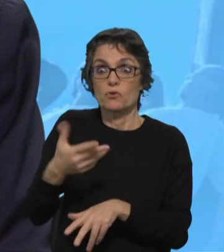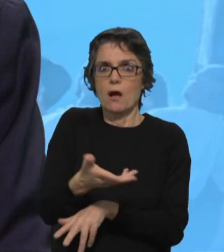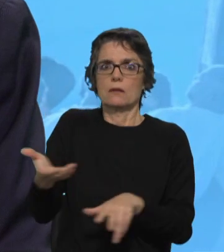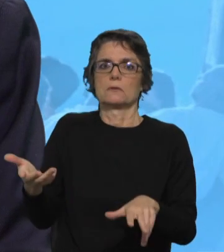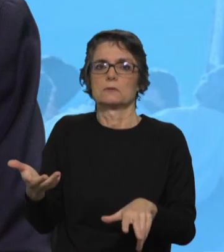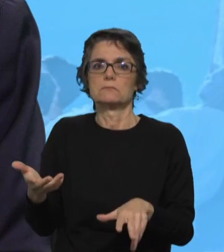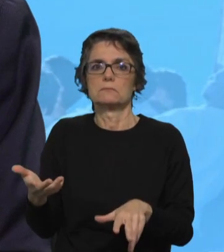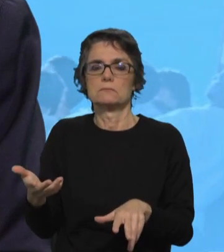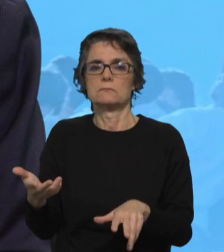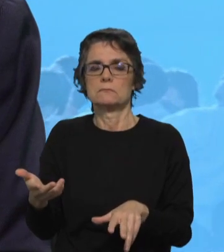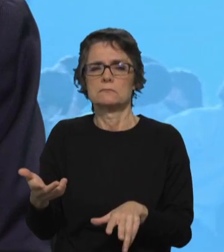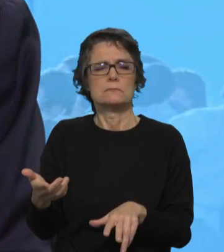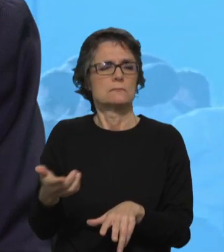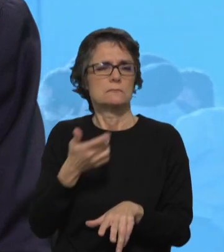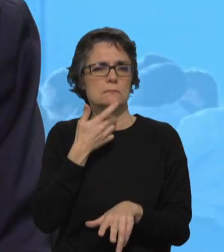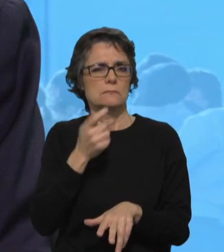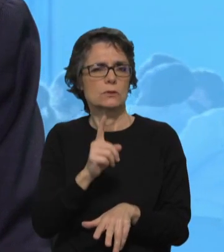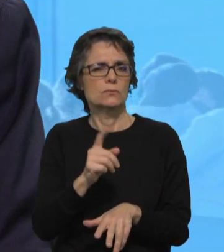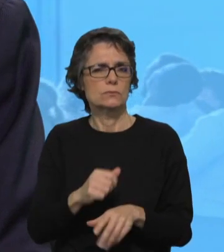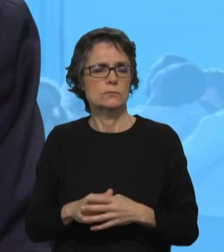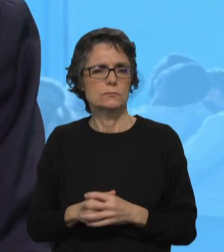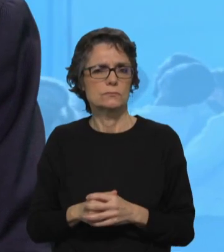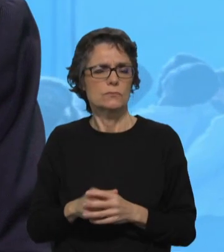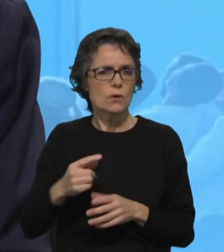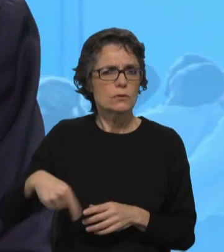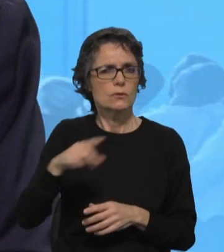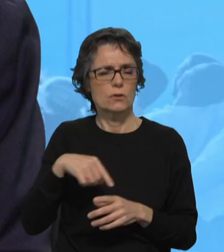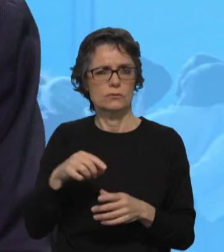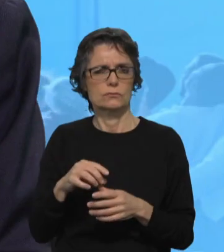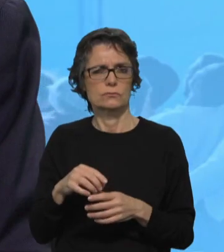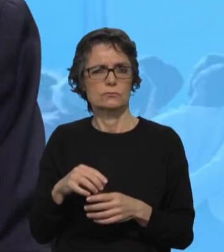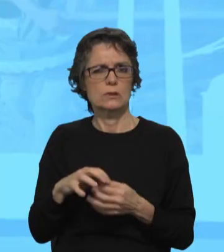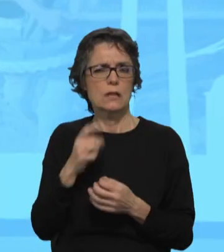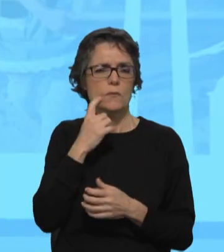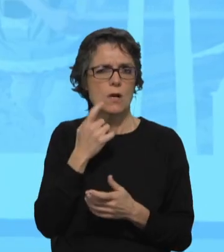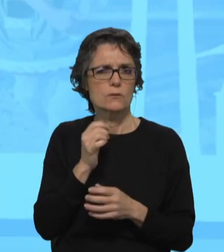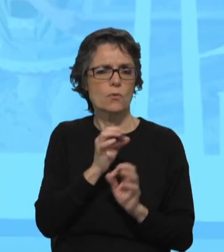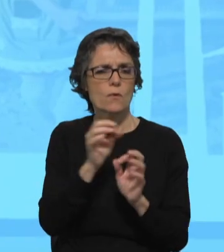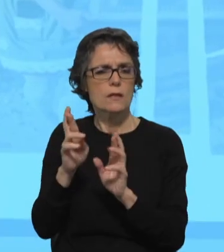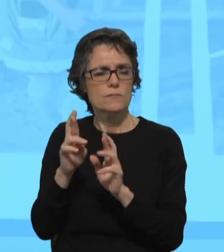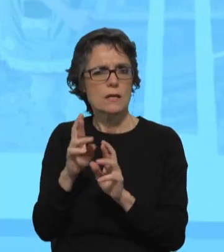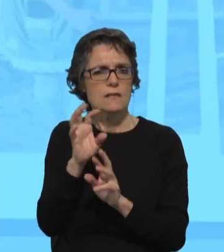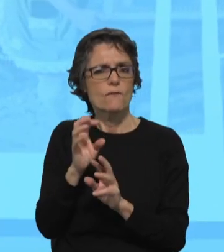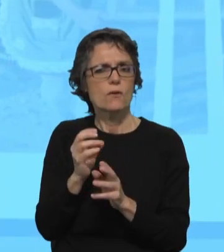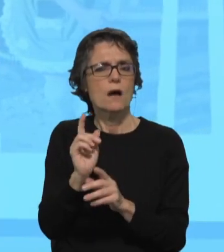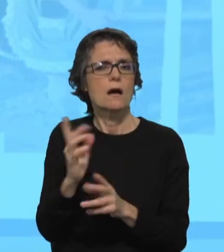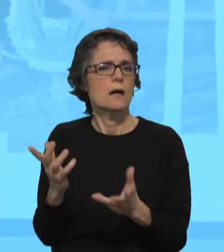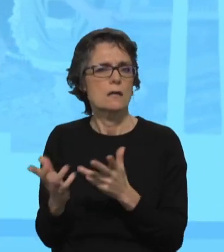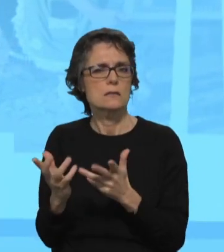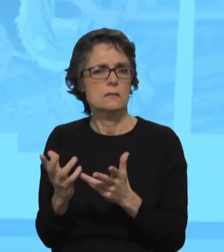também. Perguntava-lhe de que forma é que nós, através da Páscoa, também podemos cuidar desta esperança. E esta esperança pode